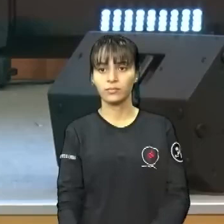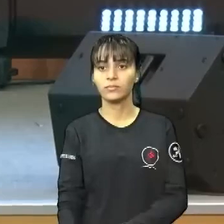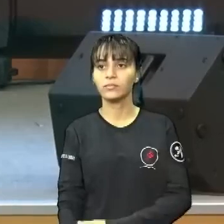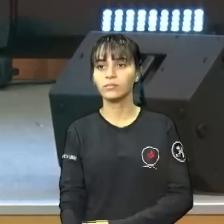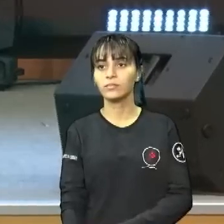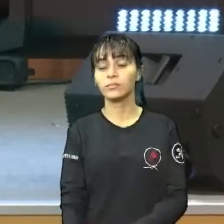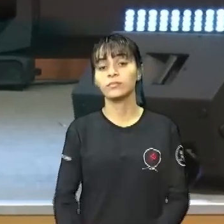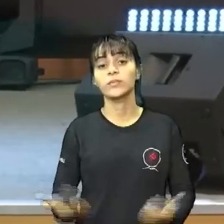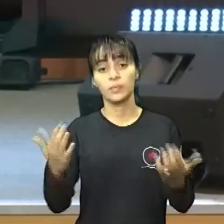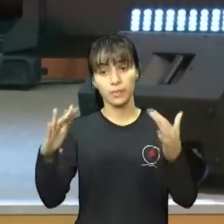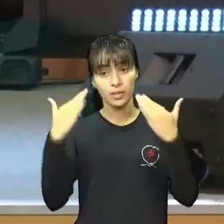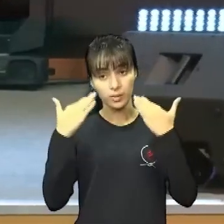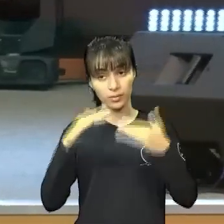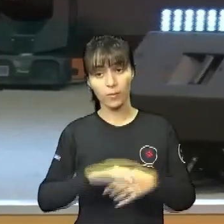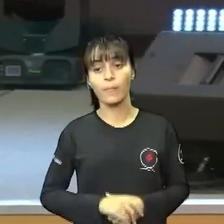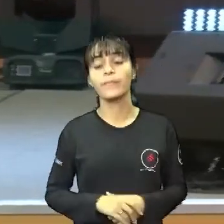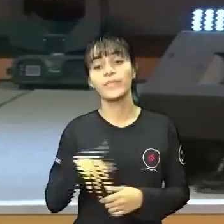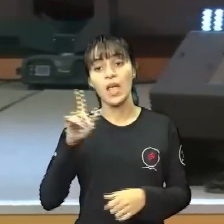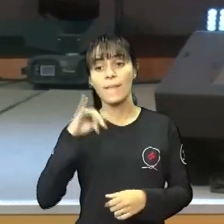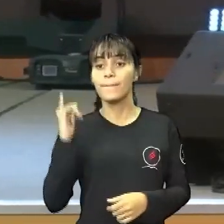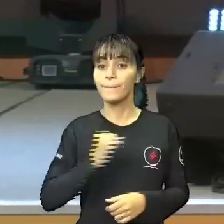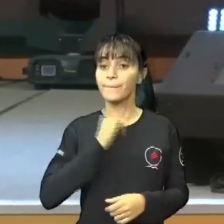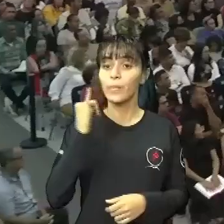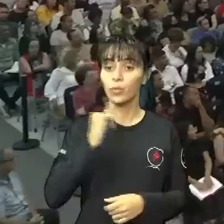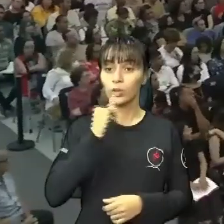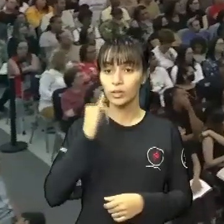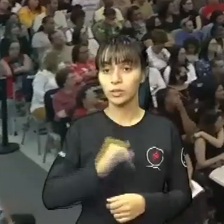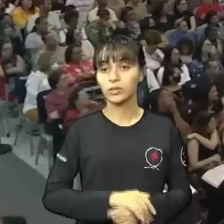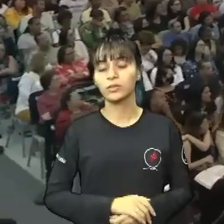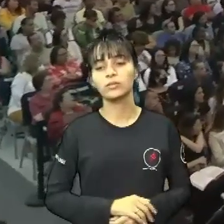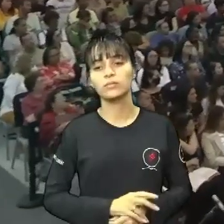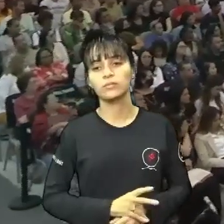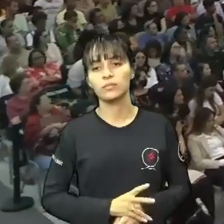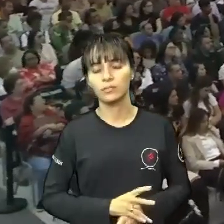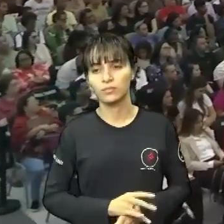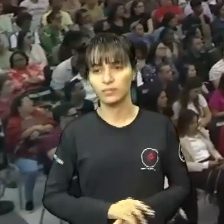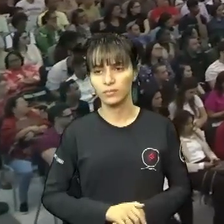agora preste atenção isso aqui isso aqui é importante para caramba